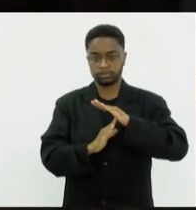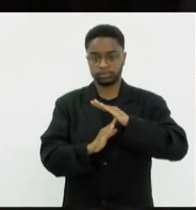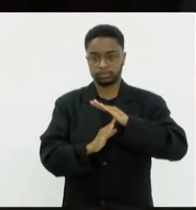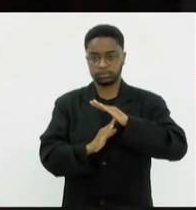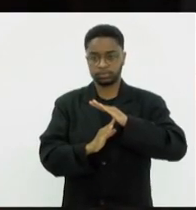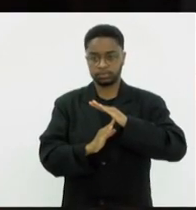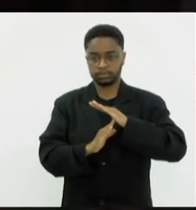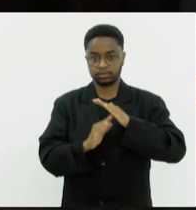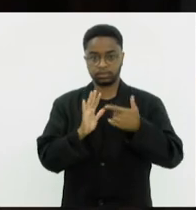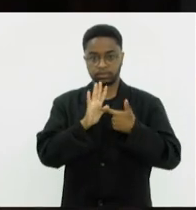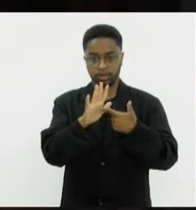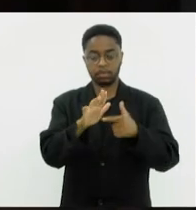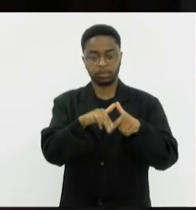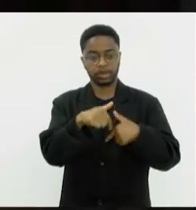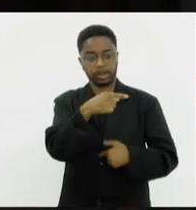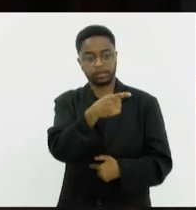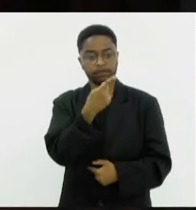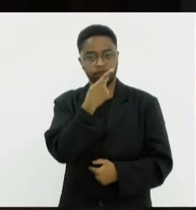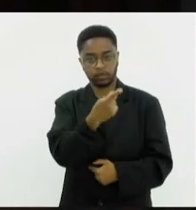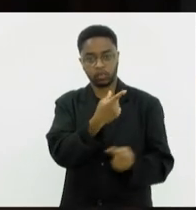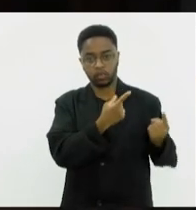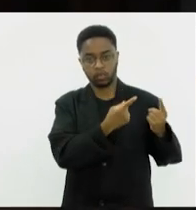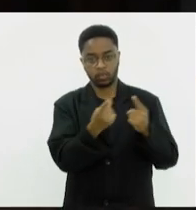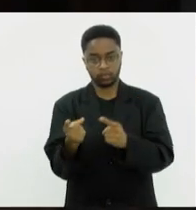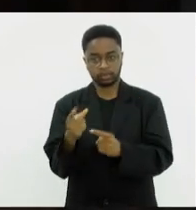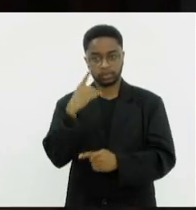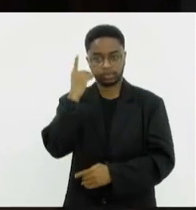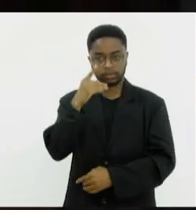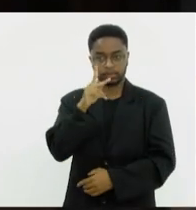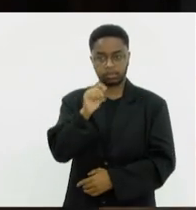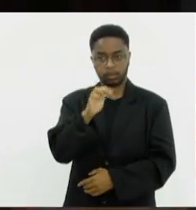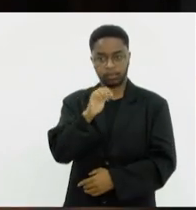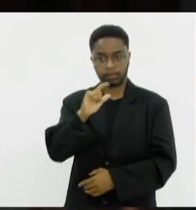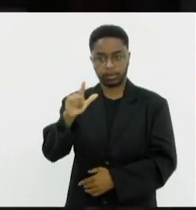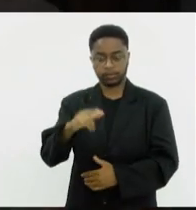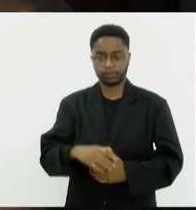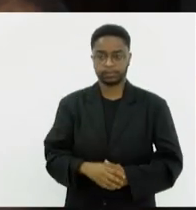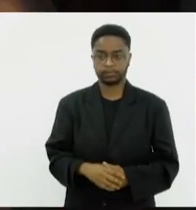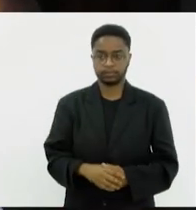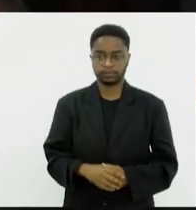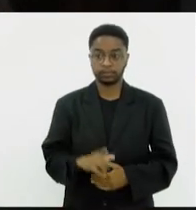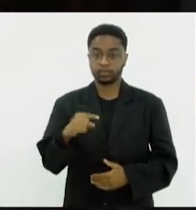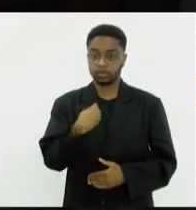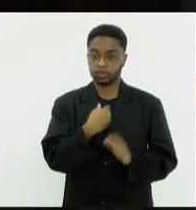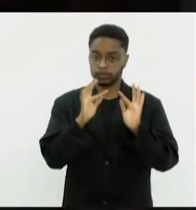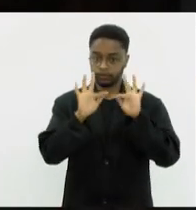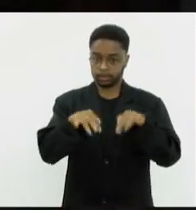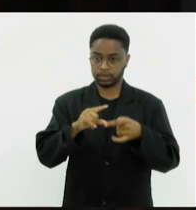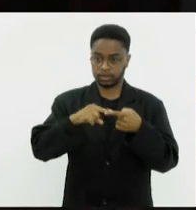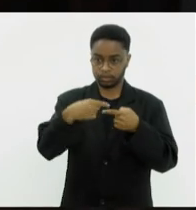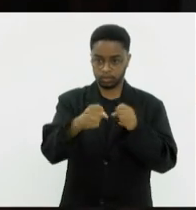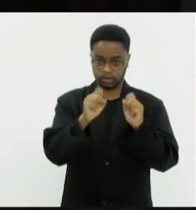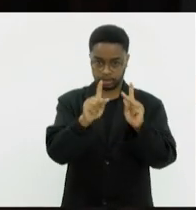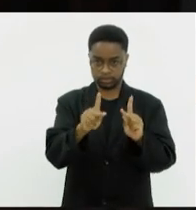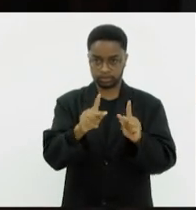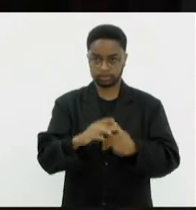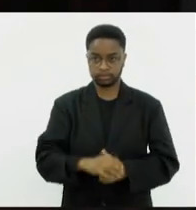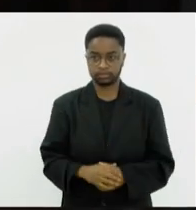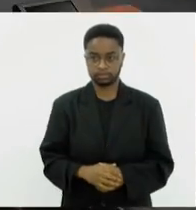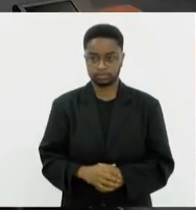se manifestar em razão da citação feita pelo deputado Felipe Poubel. E nós vamos encerrar a sessão.